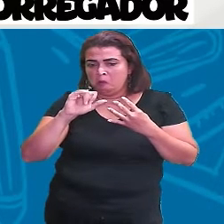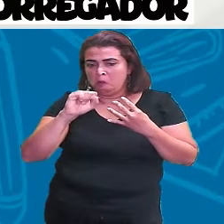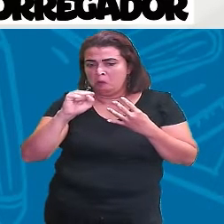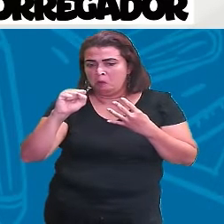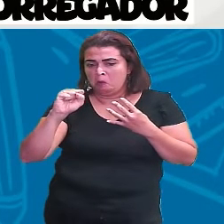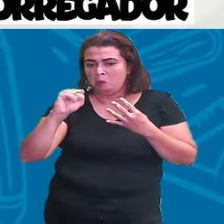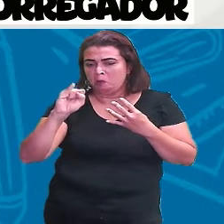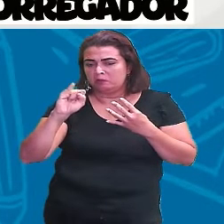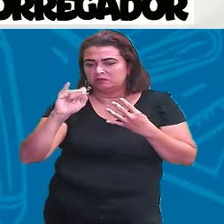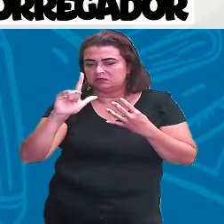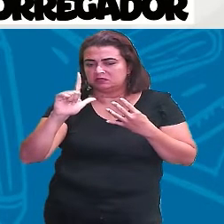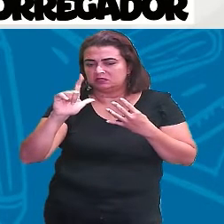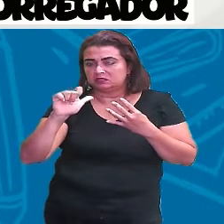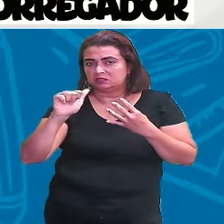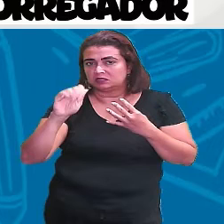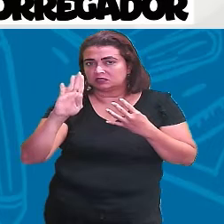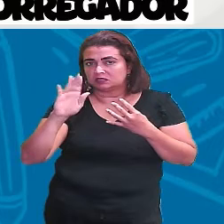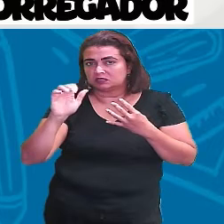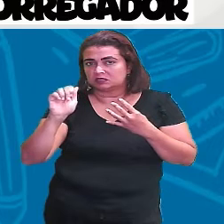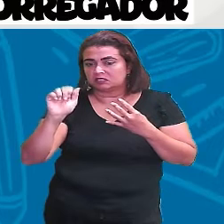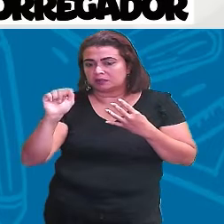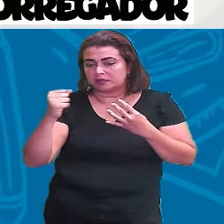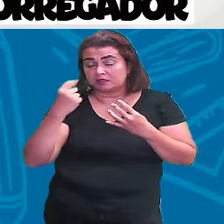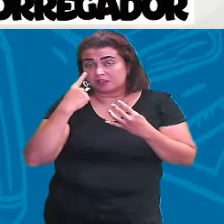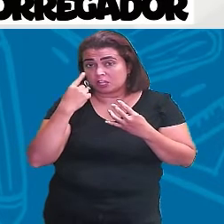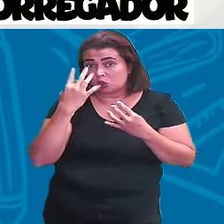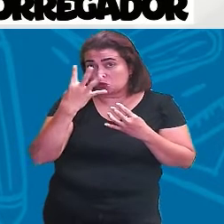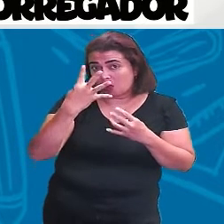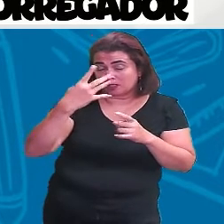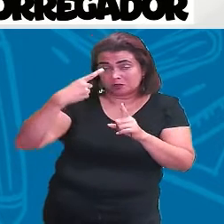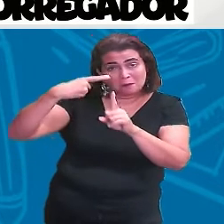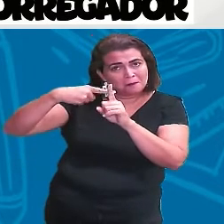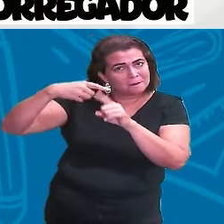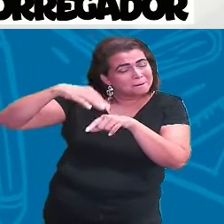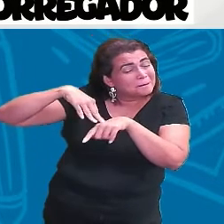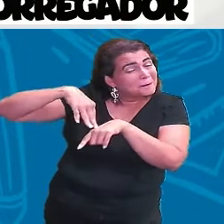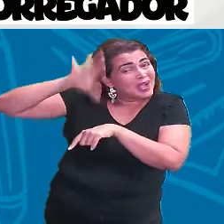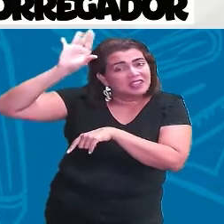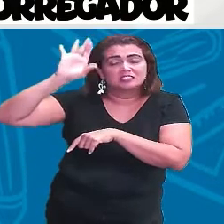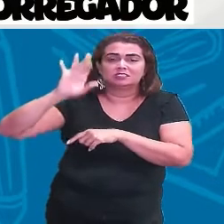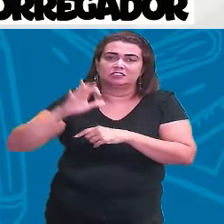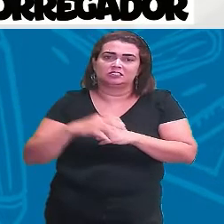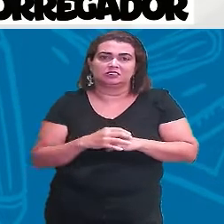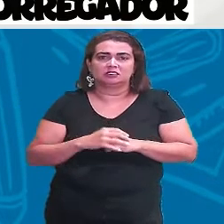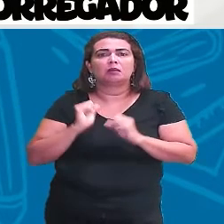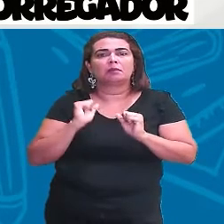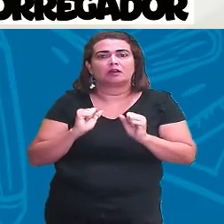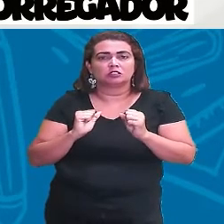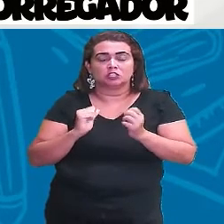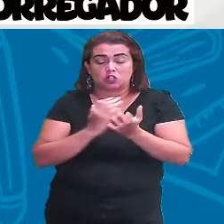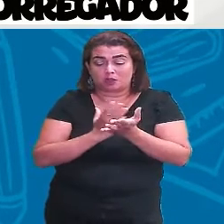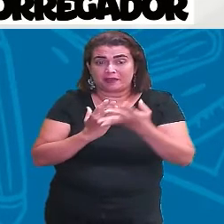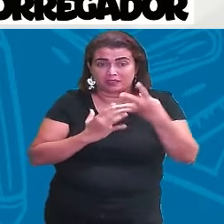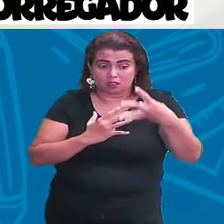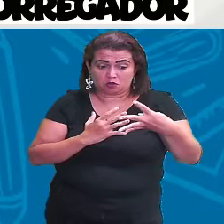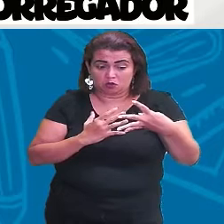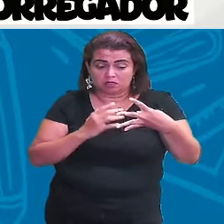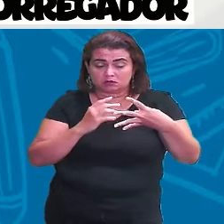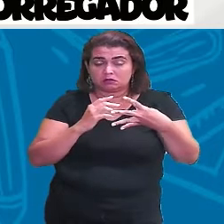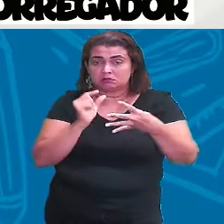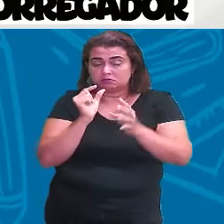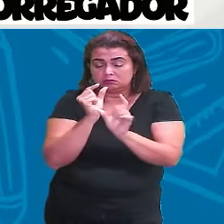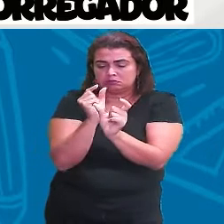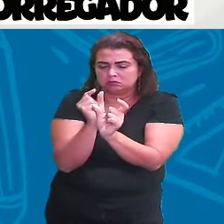número é de 4 ou mais. Pode ser palavras a partir de 4 sílabas.